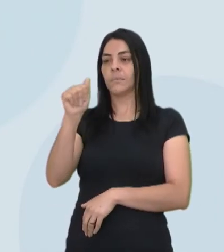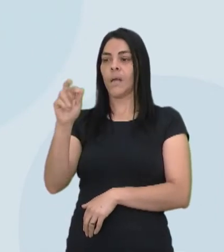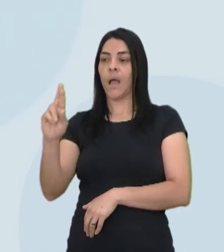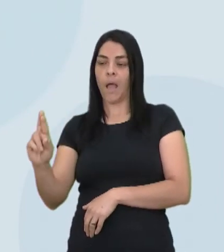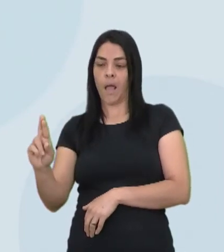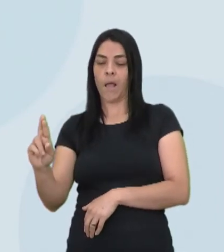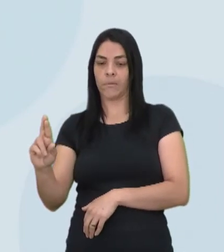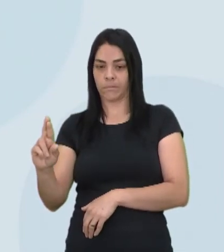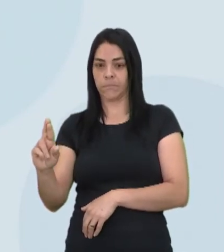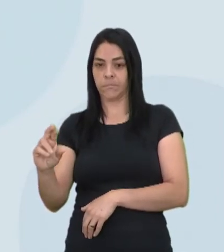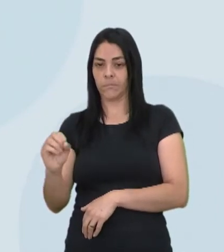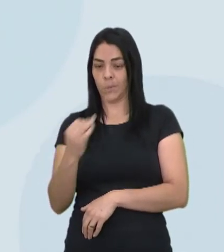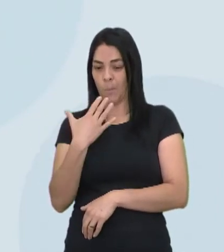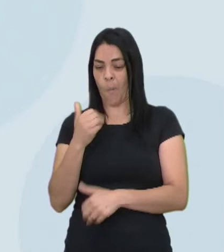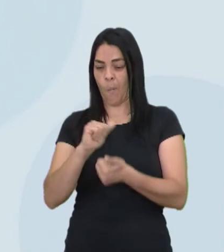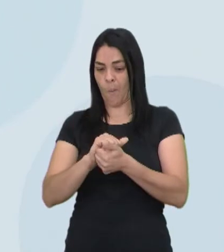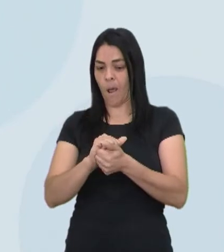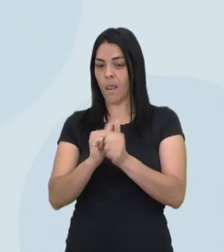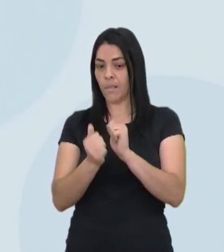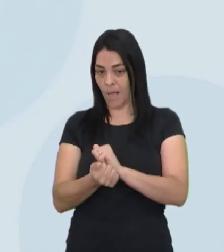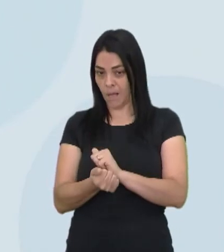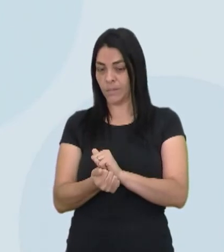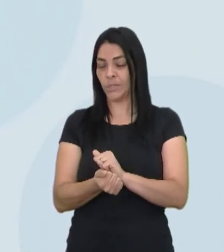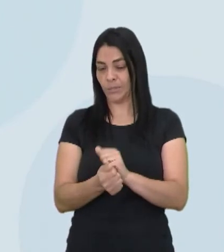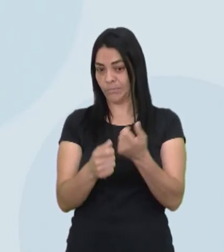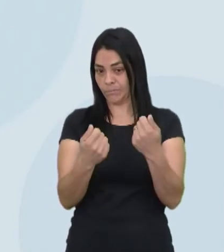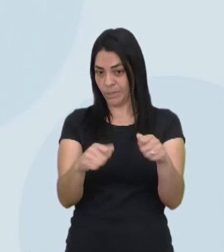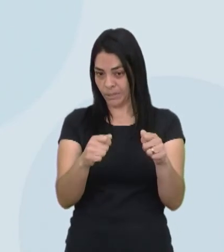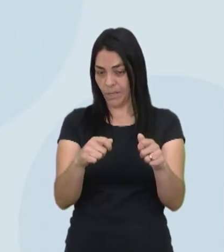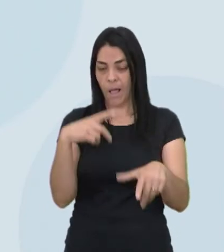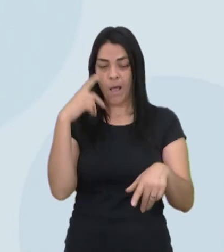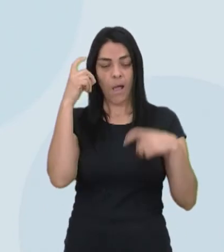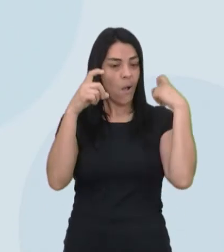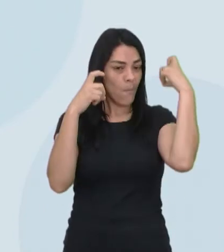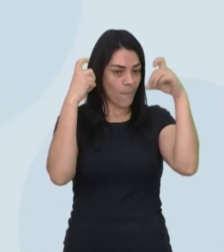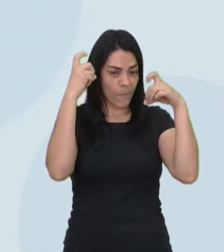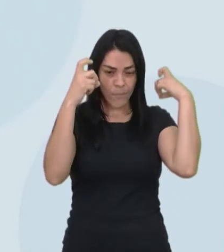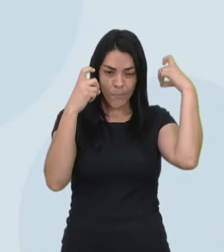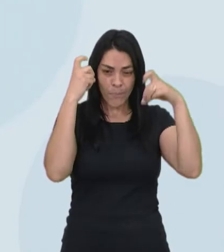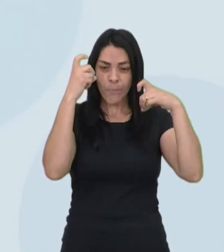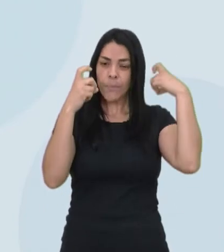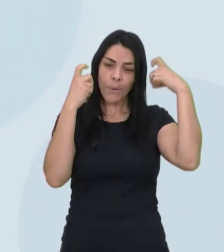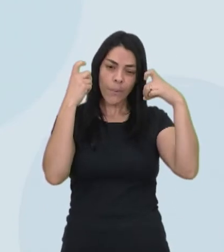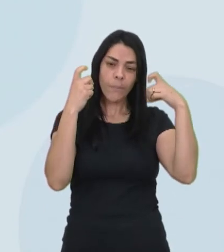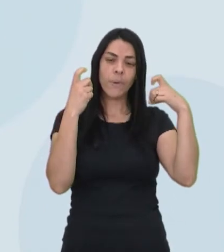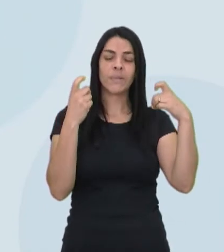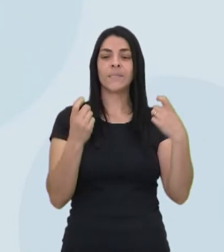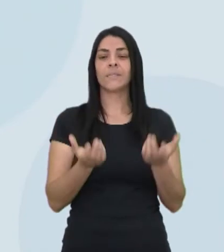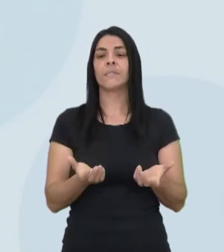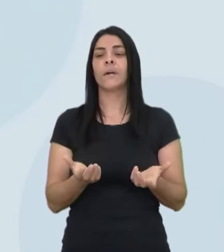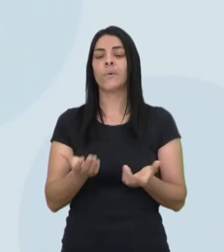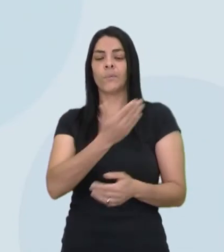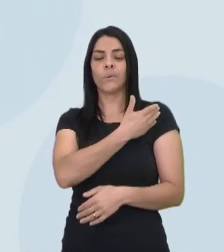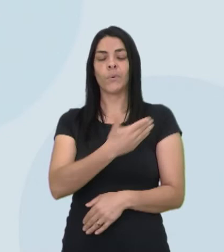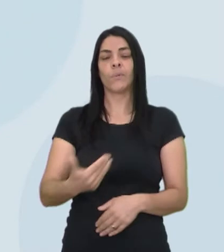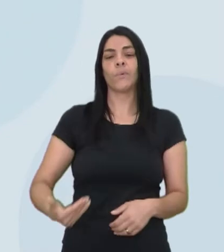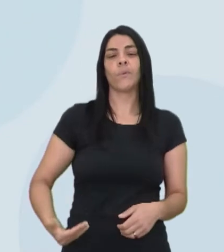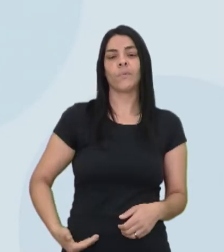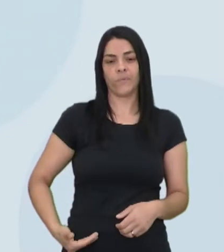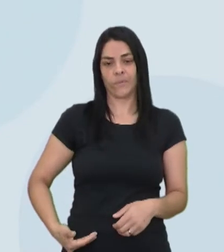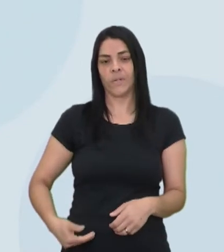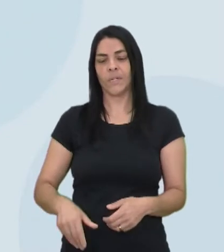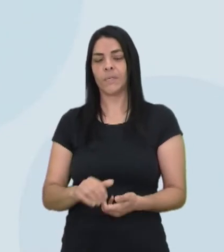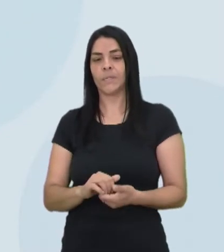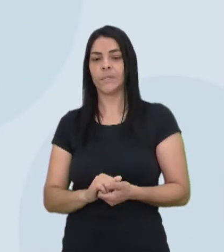qualidade, e isso é uma preocupação, né, algo que a maioria dos governos por aí a gente tem